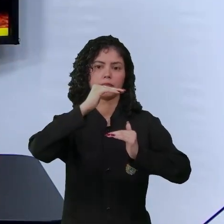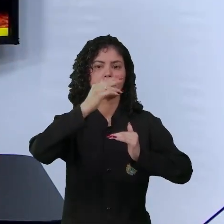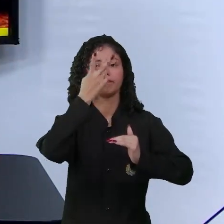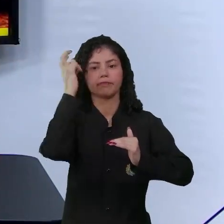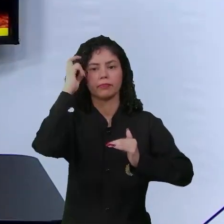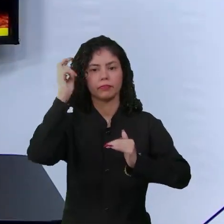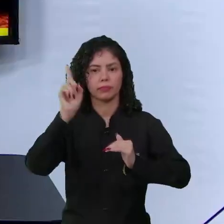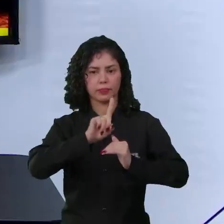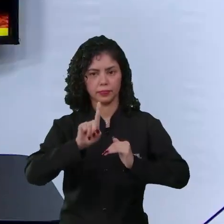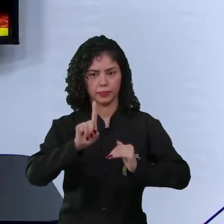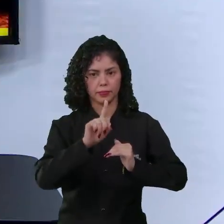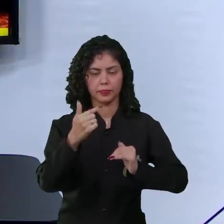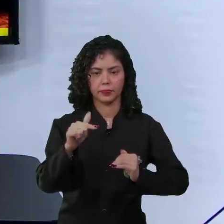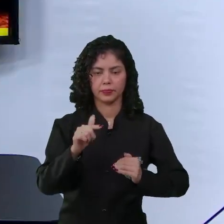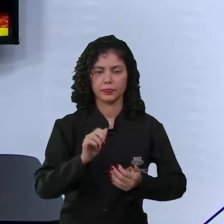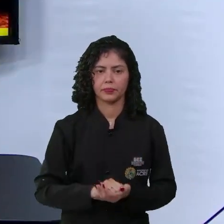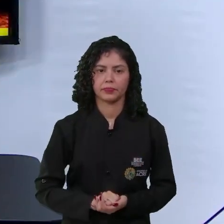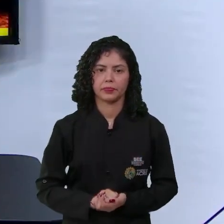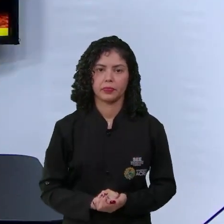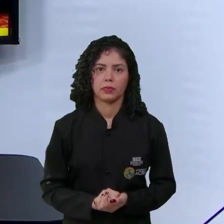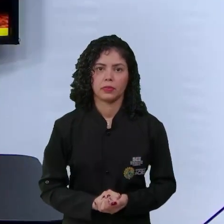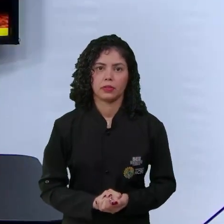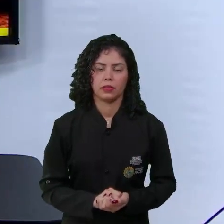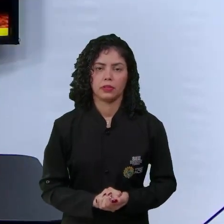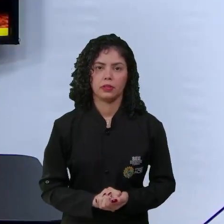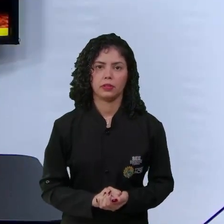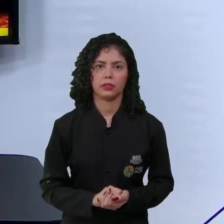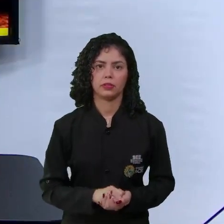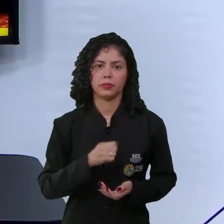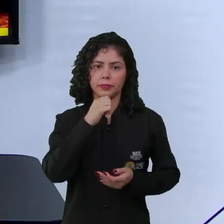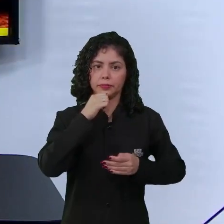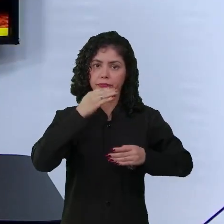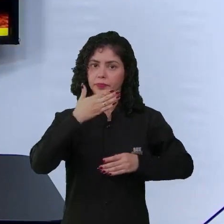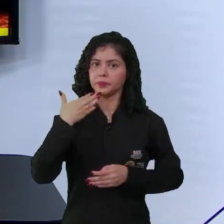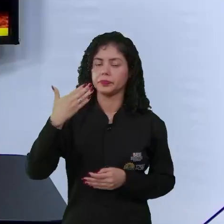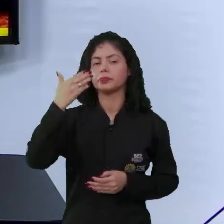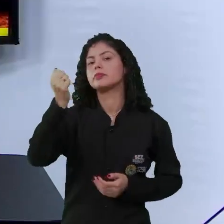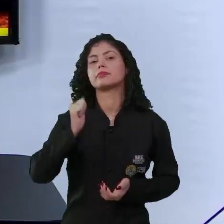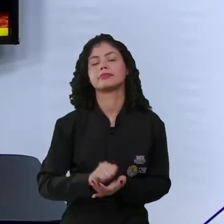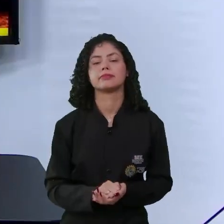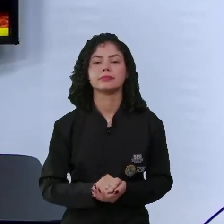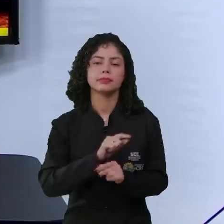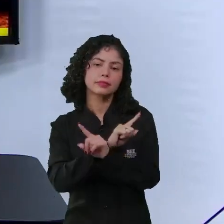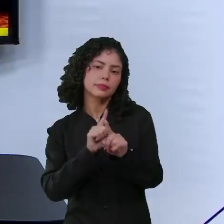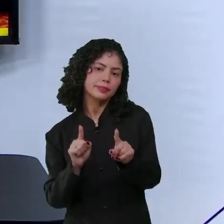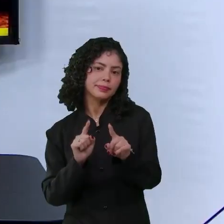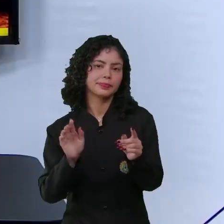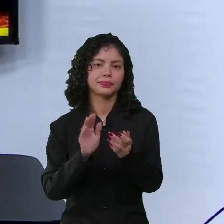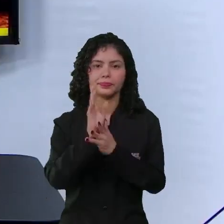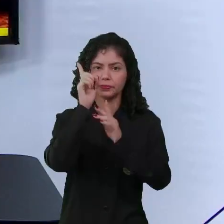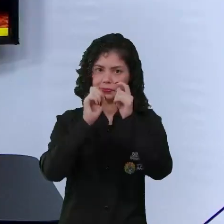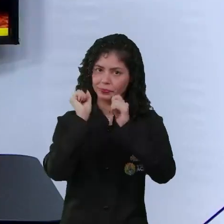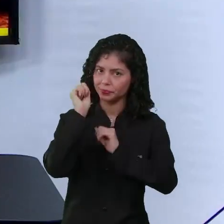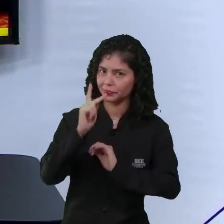cultural, né? Não existe de hierarquia, de melhor, não, é formas de